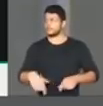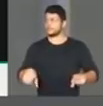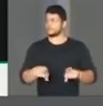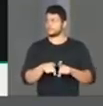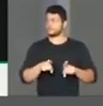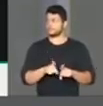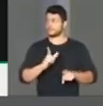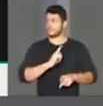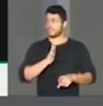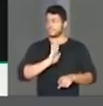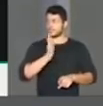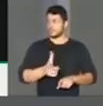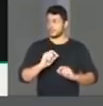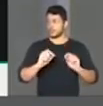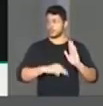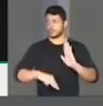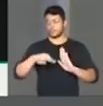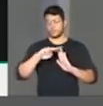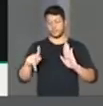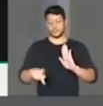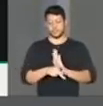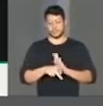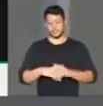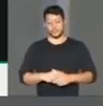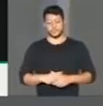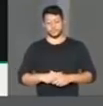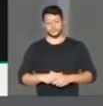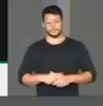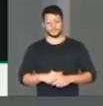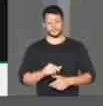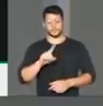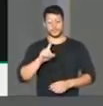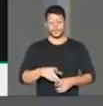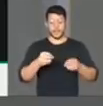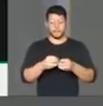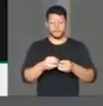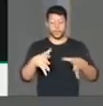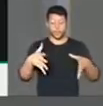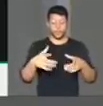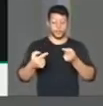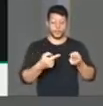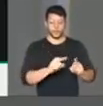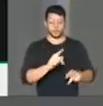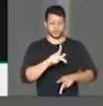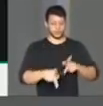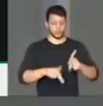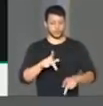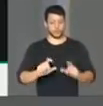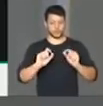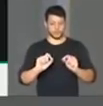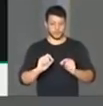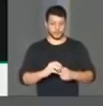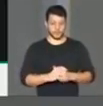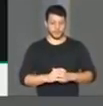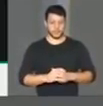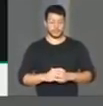medida provisória, é sobre esta bomba que eu queria falar, bomba do Bolsonaro contra o povo, que é a medida